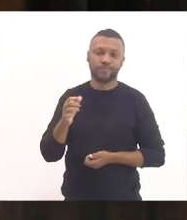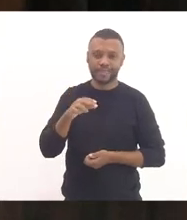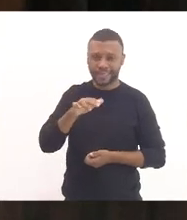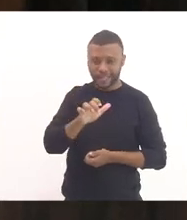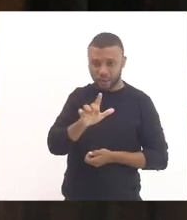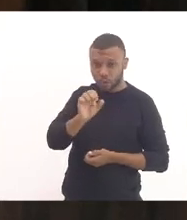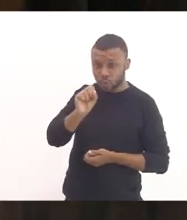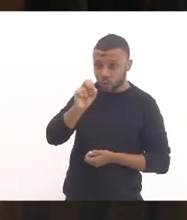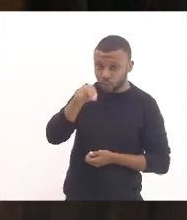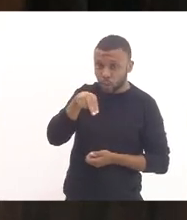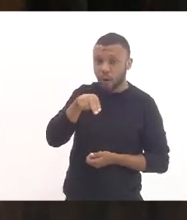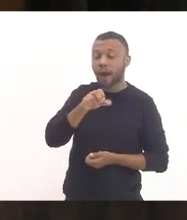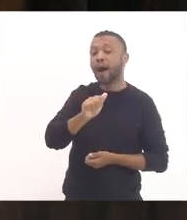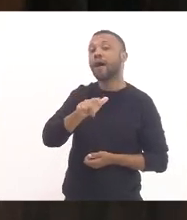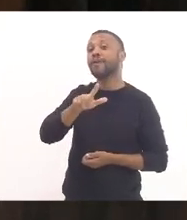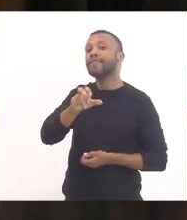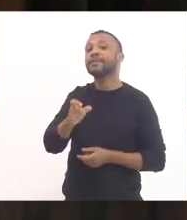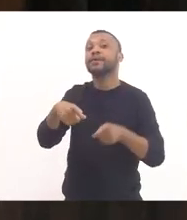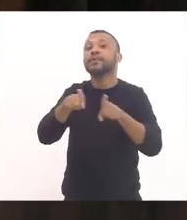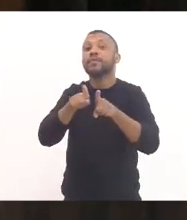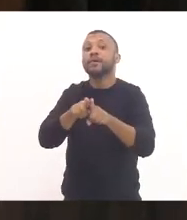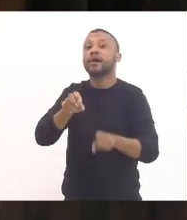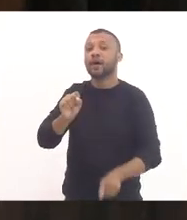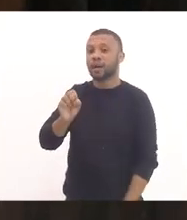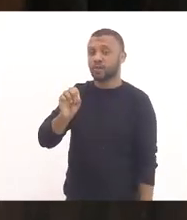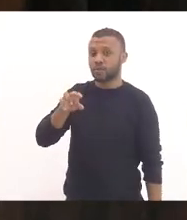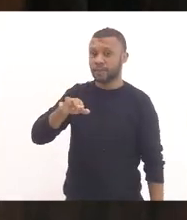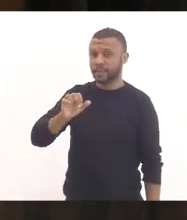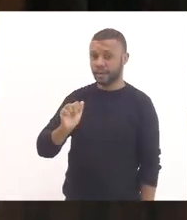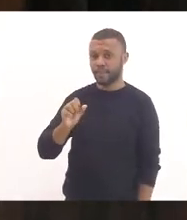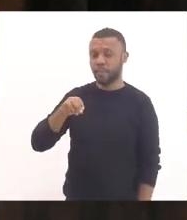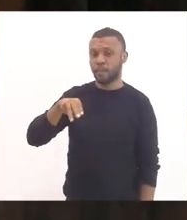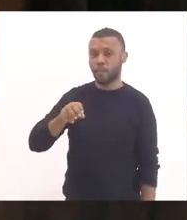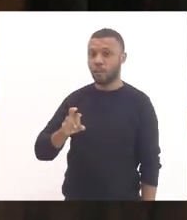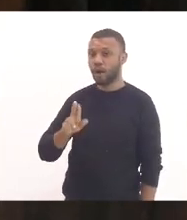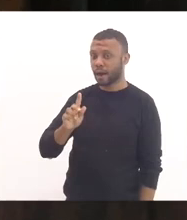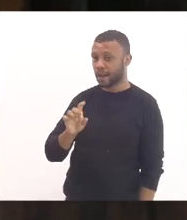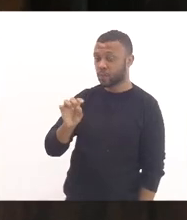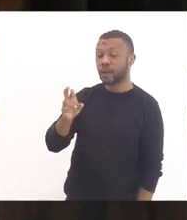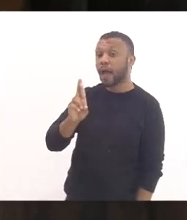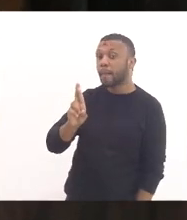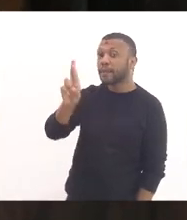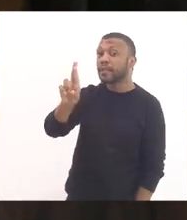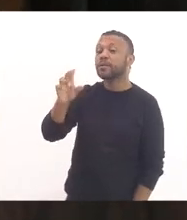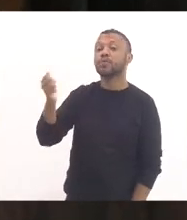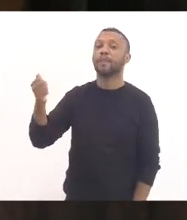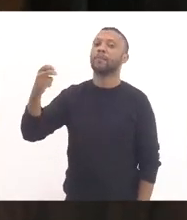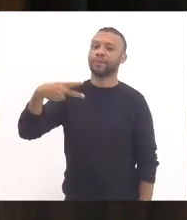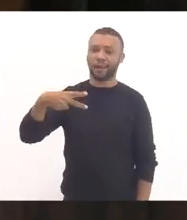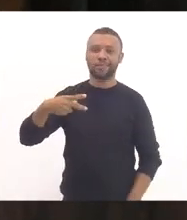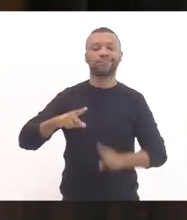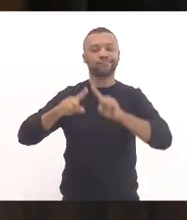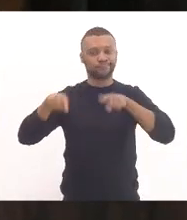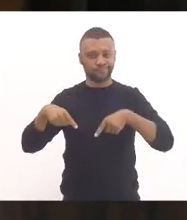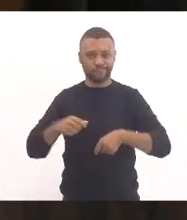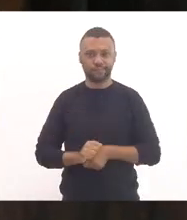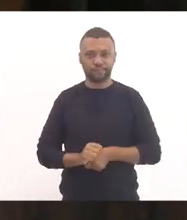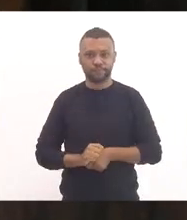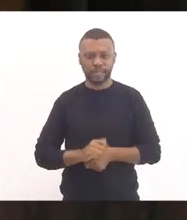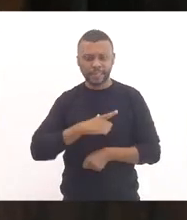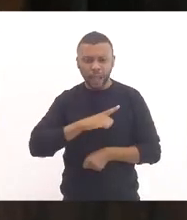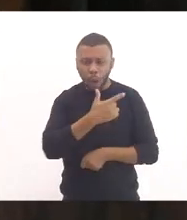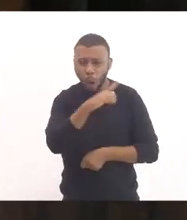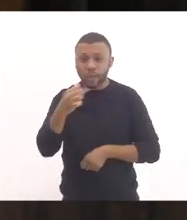e a Sônia Morgado representante dos pensionistas tem alguma outra